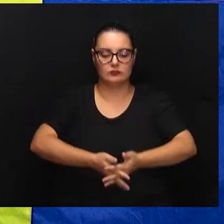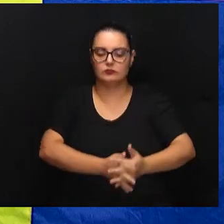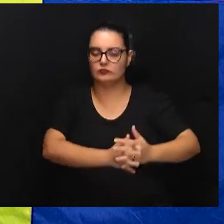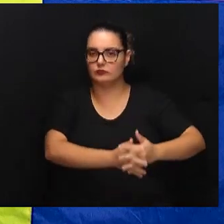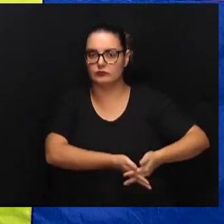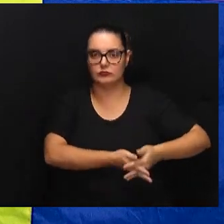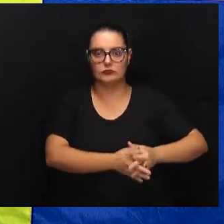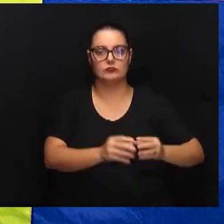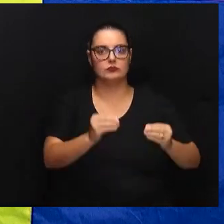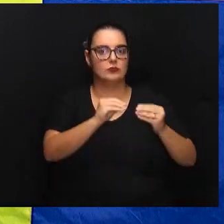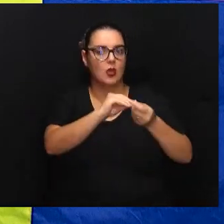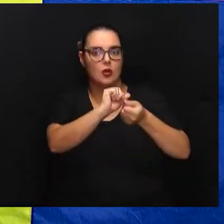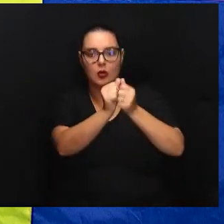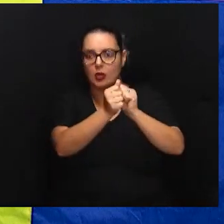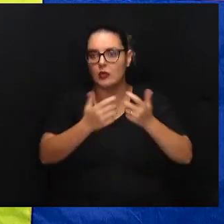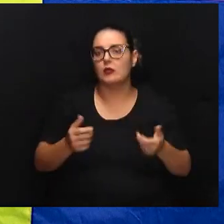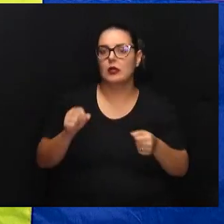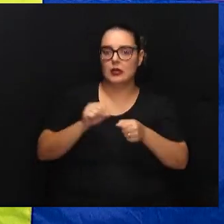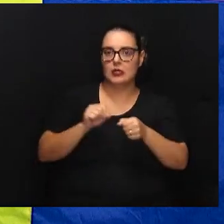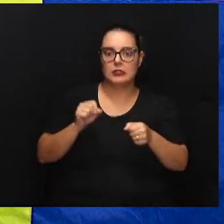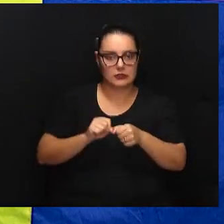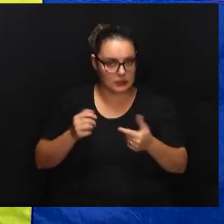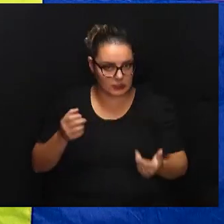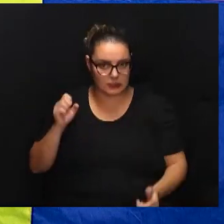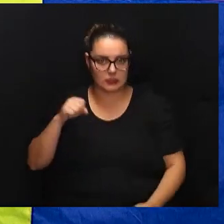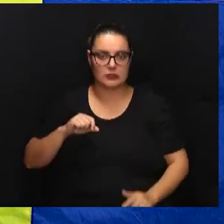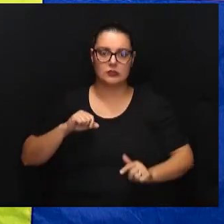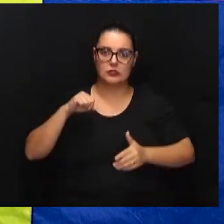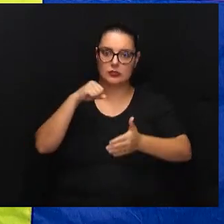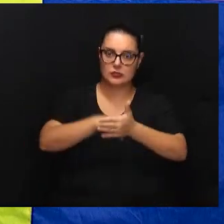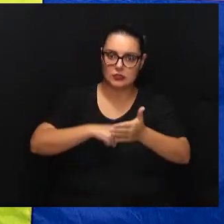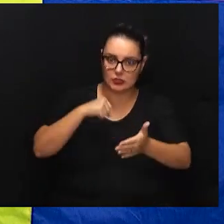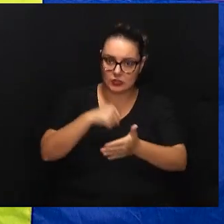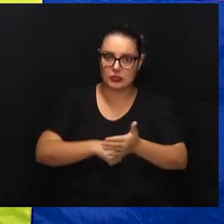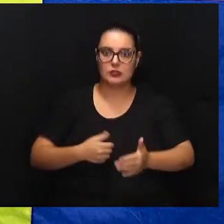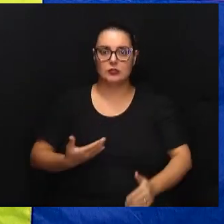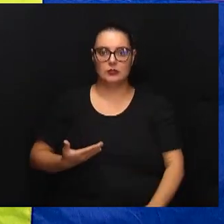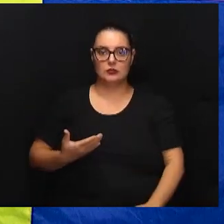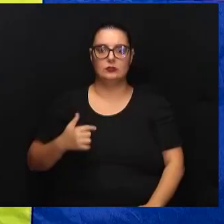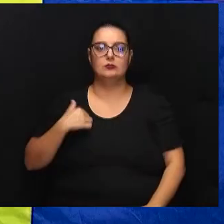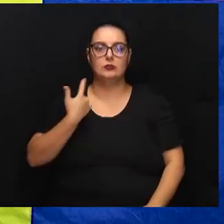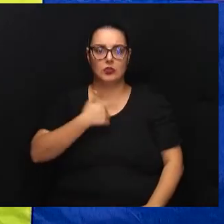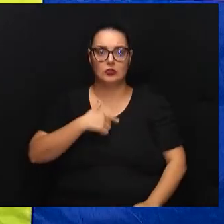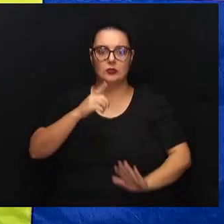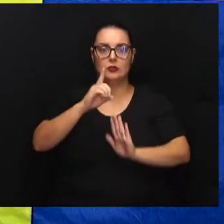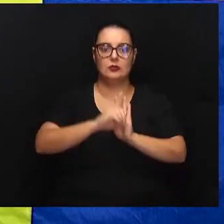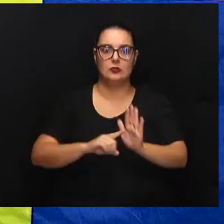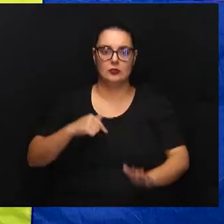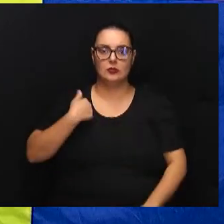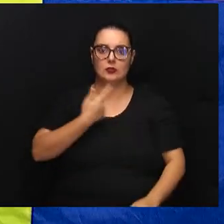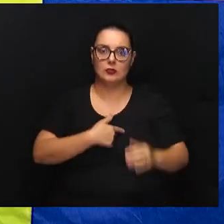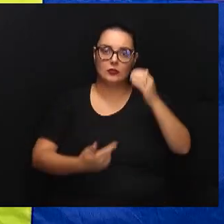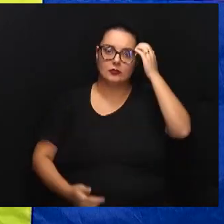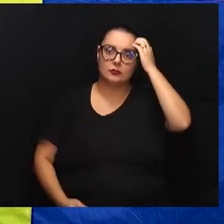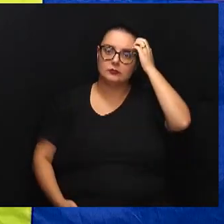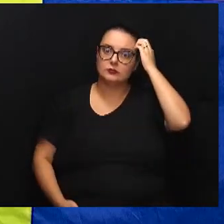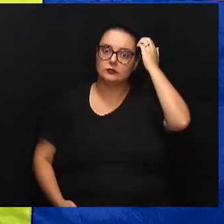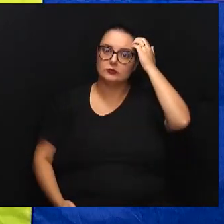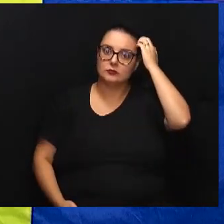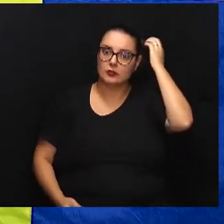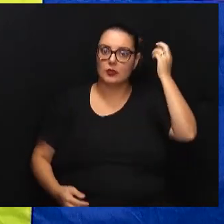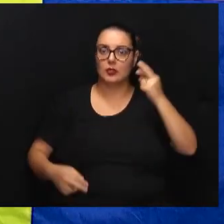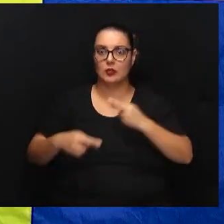poder lutar, inclusive, pelos nossos direitos, seja com relação à utilização de